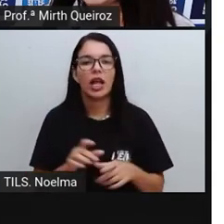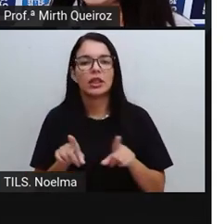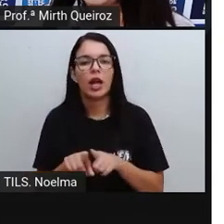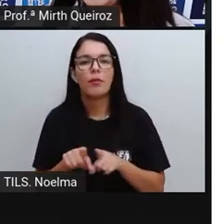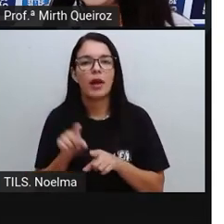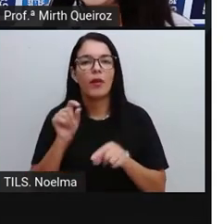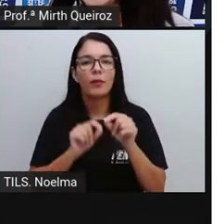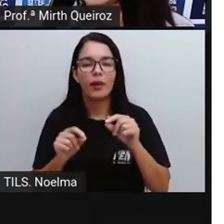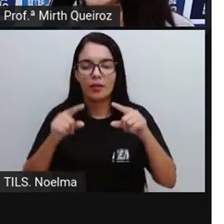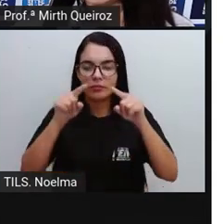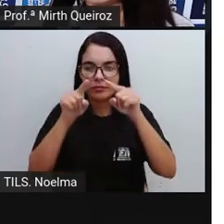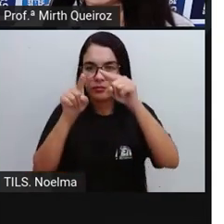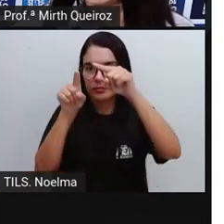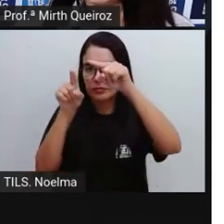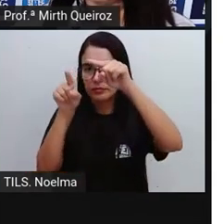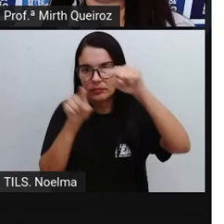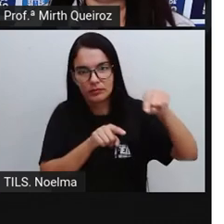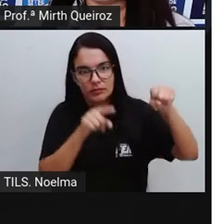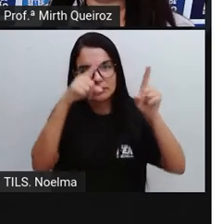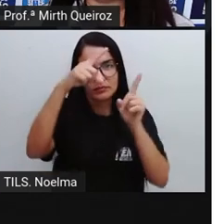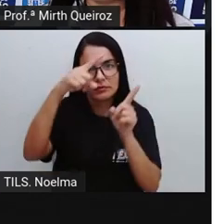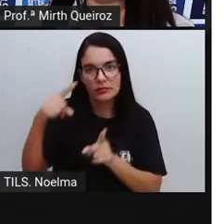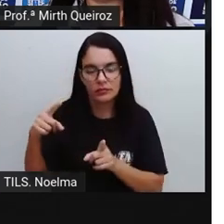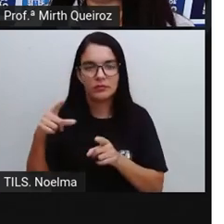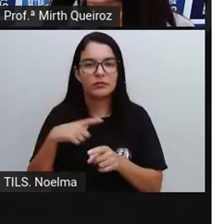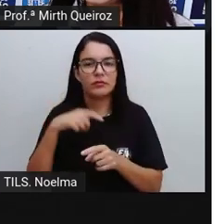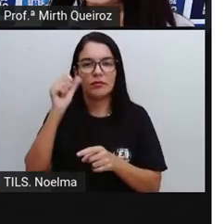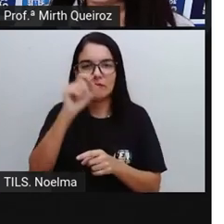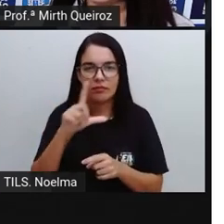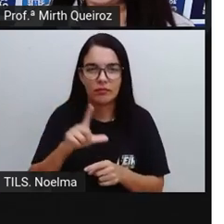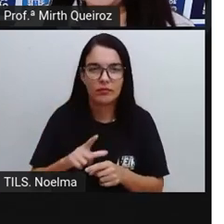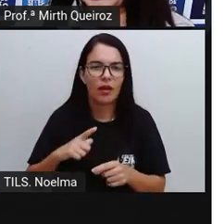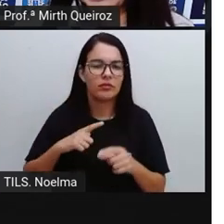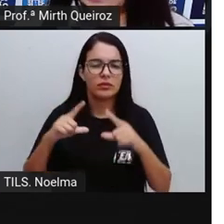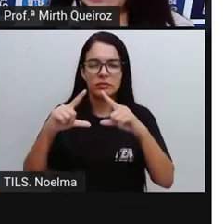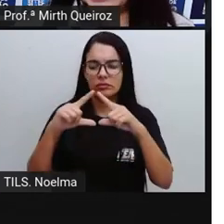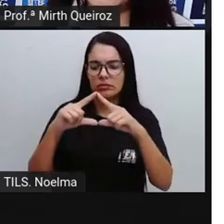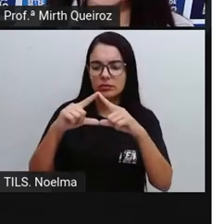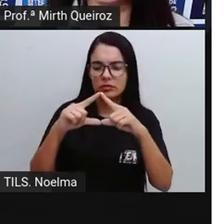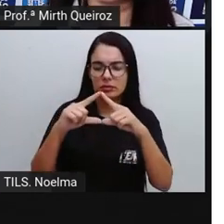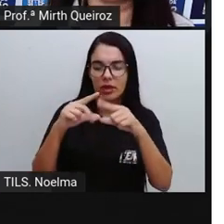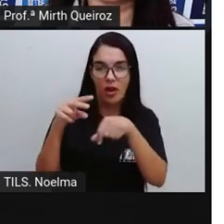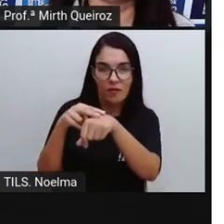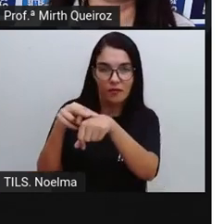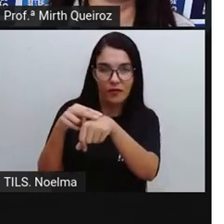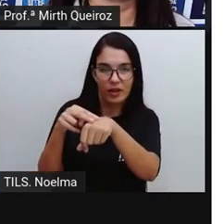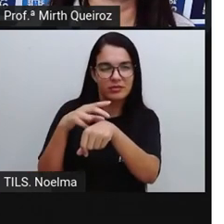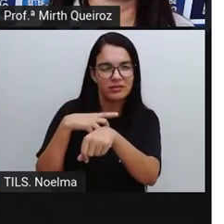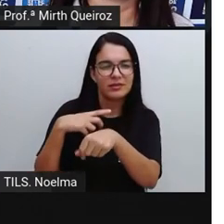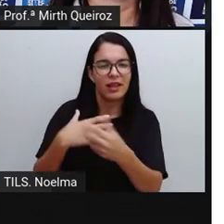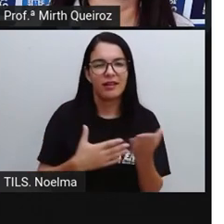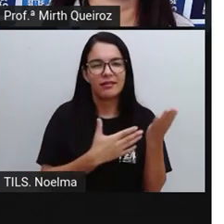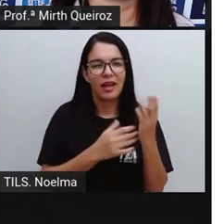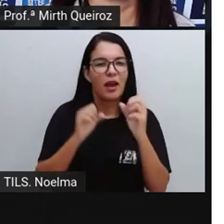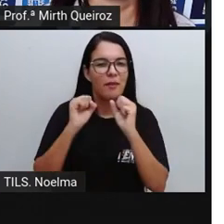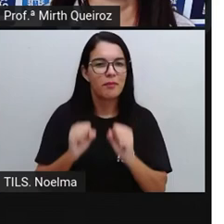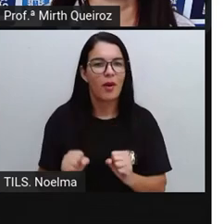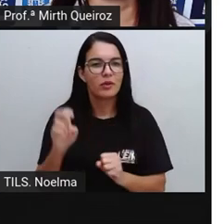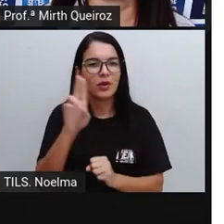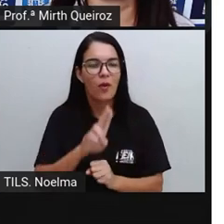Um tipo de quadrilátero aqui de azul, nós temos o triângulo de verde, são algumas das figuras que vocês podem